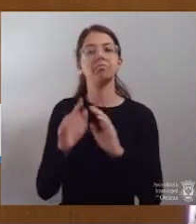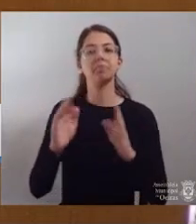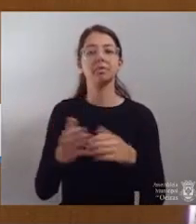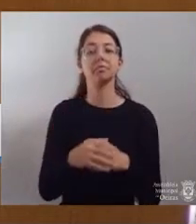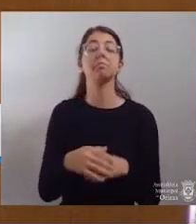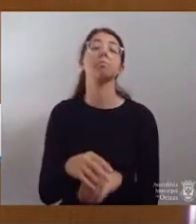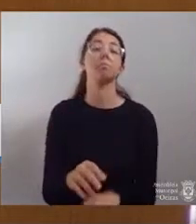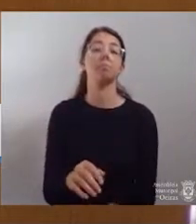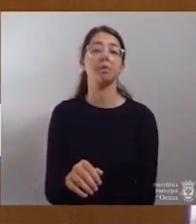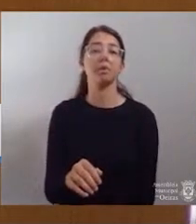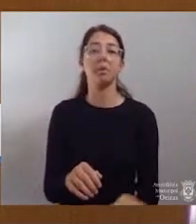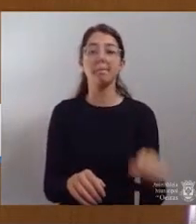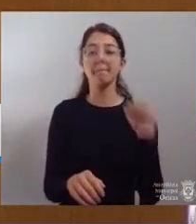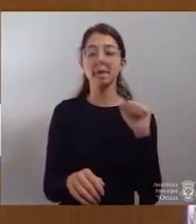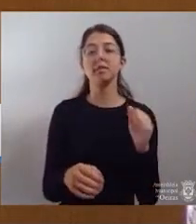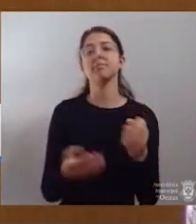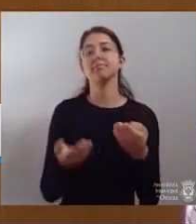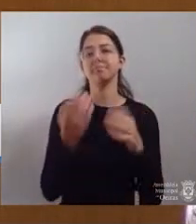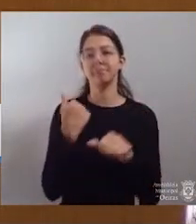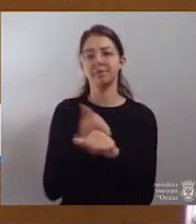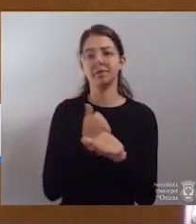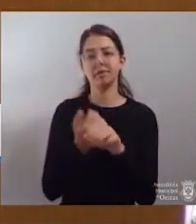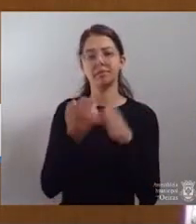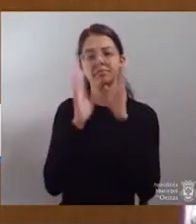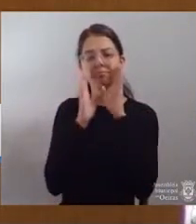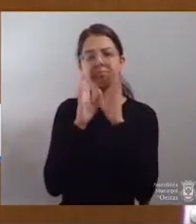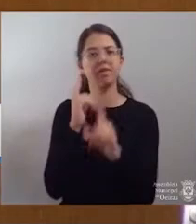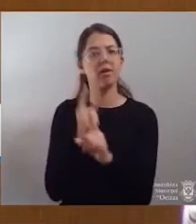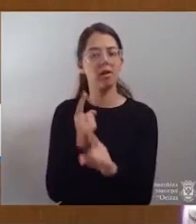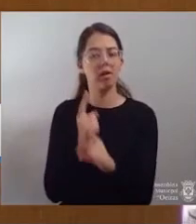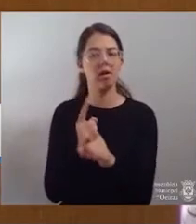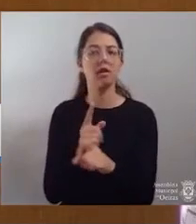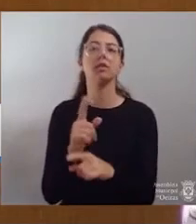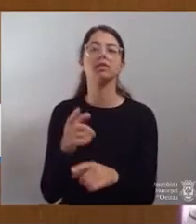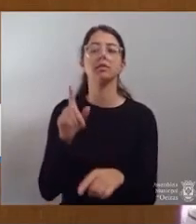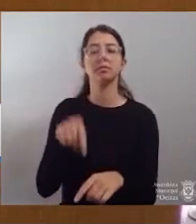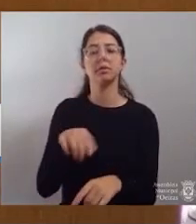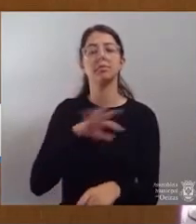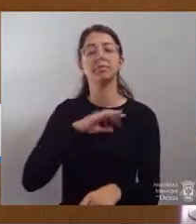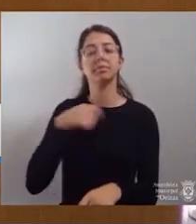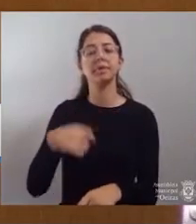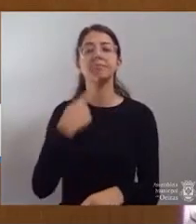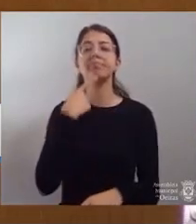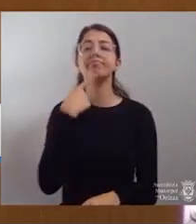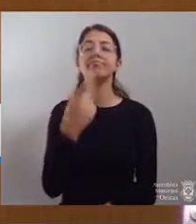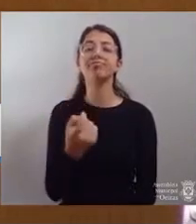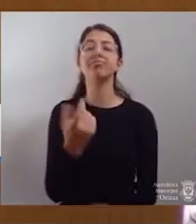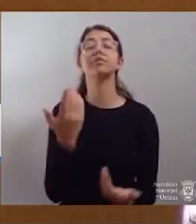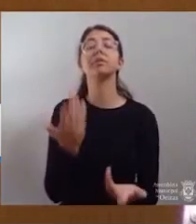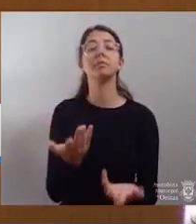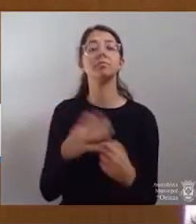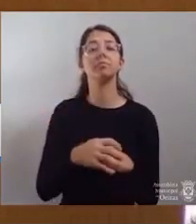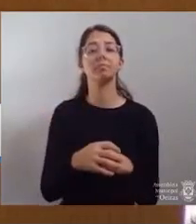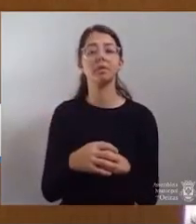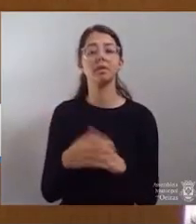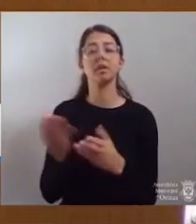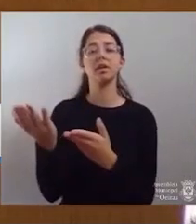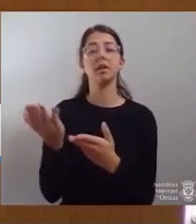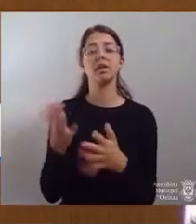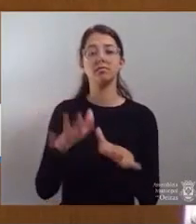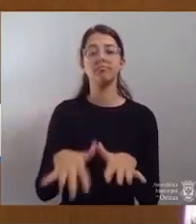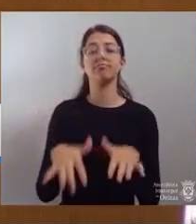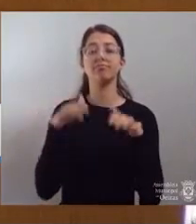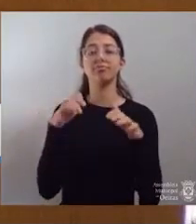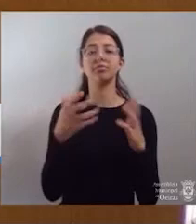atento à atividade e às contas da empresa, questionando o Sr. Presidente quando está prevista a apresentação à Assembleia do novo